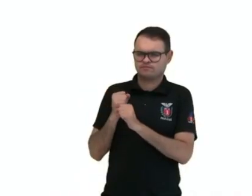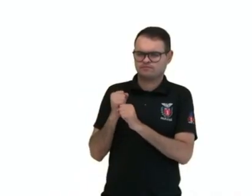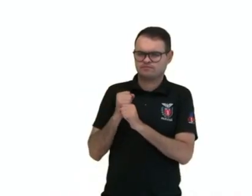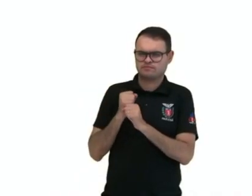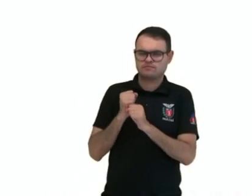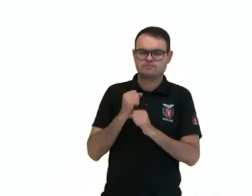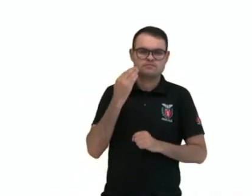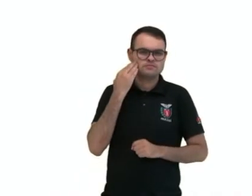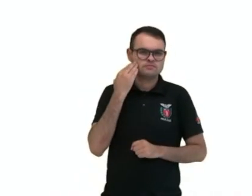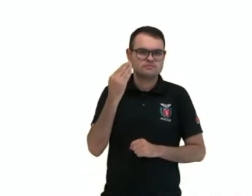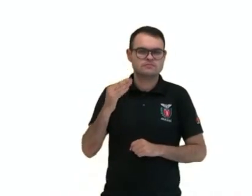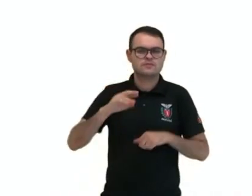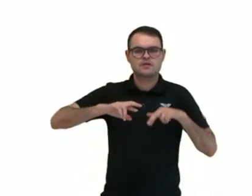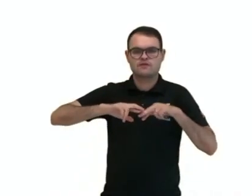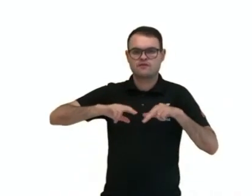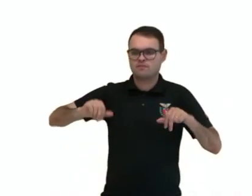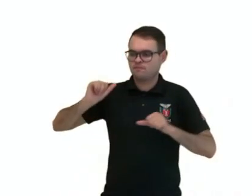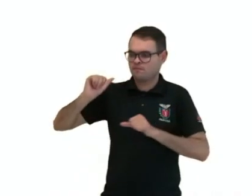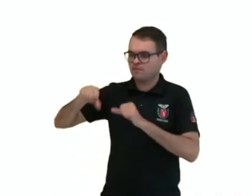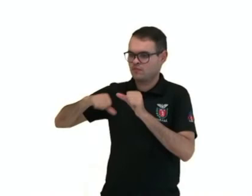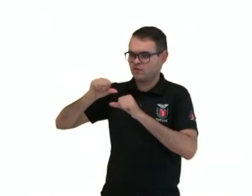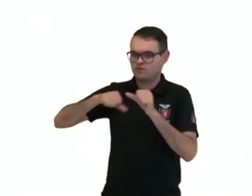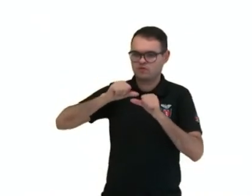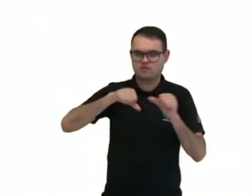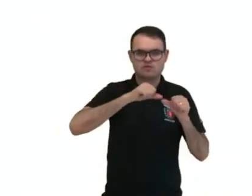anos, várias mutações,